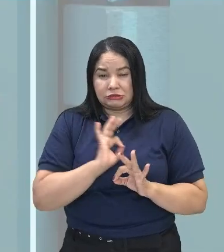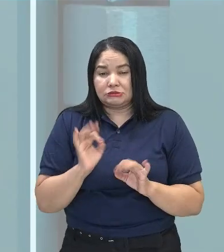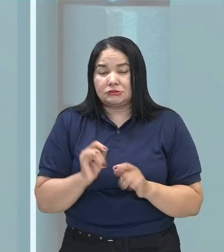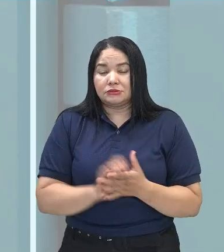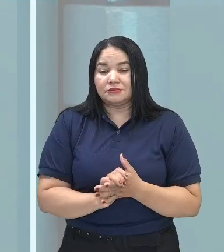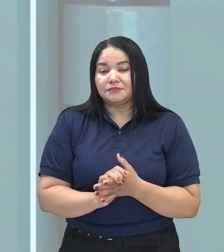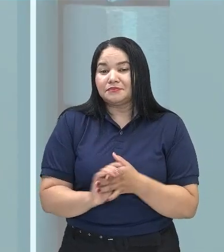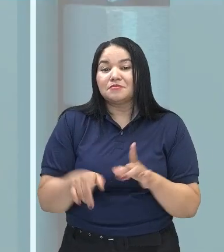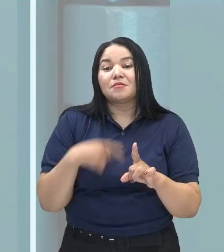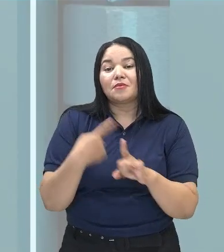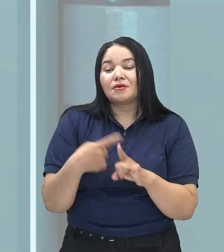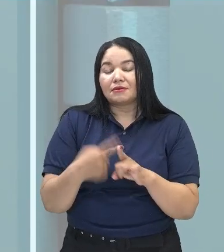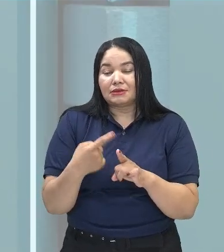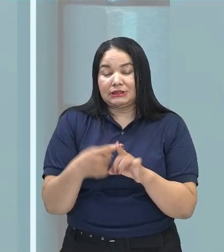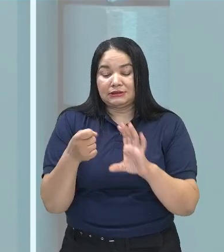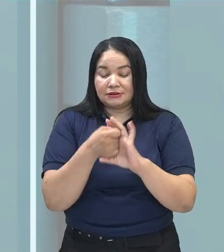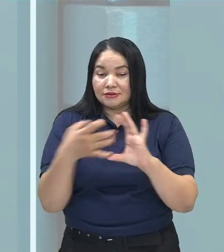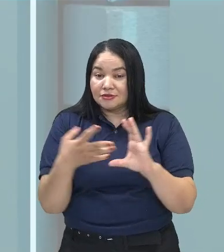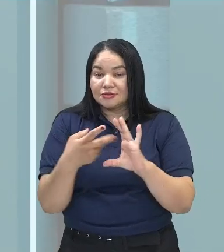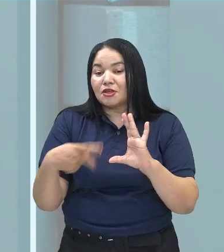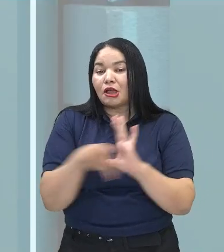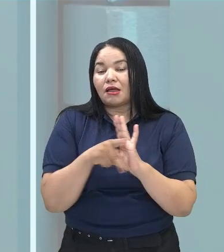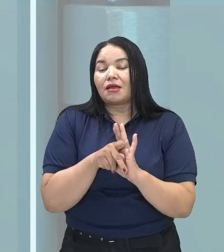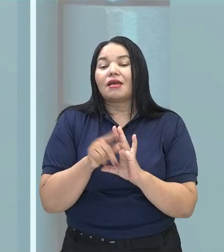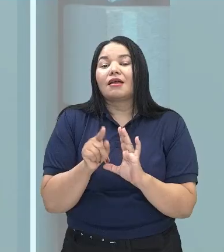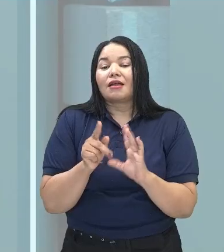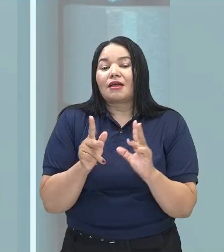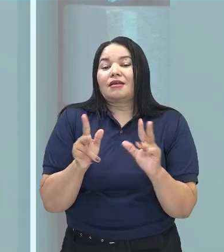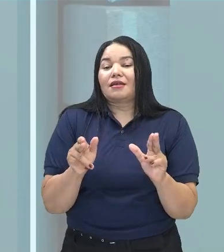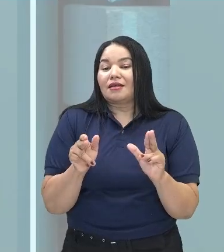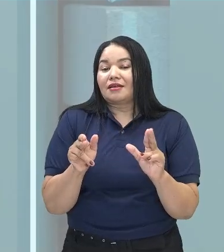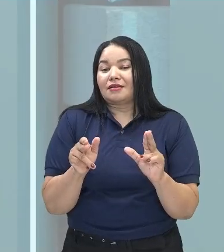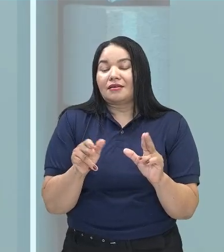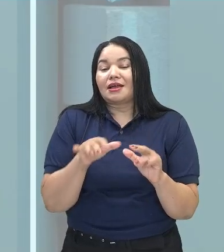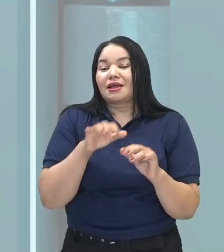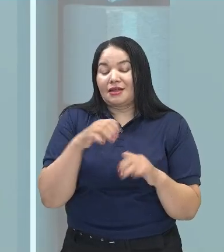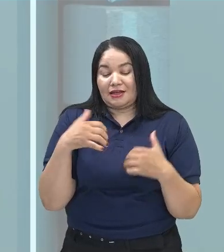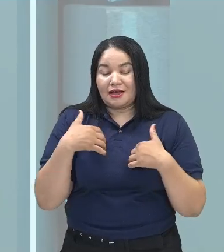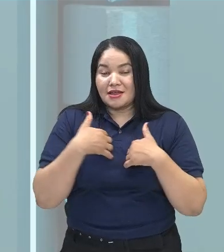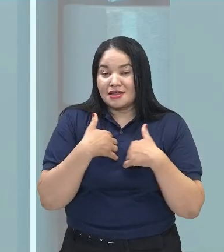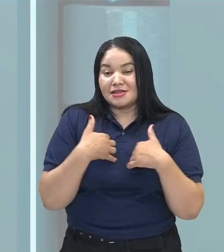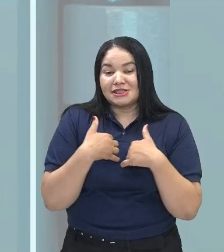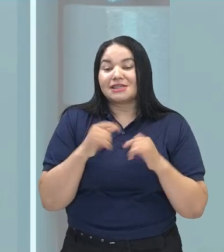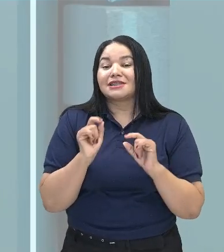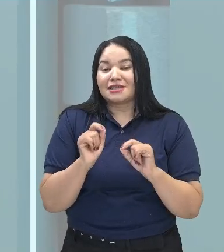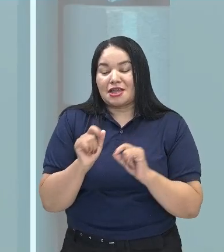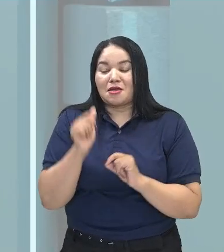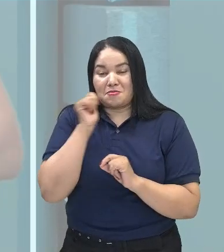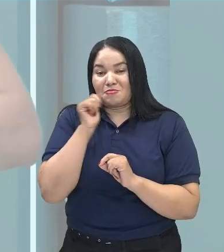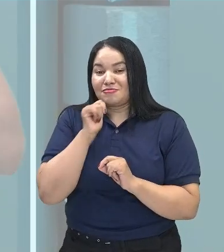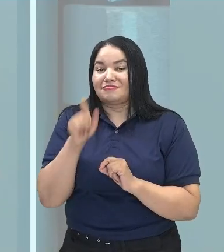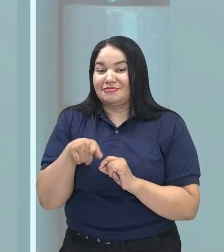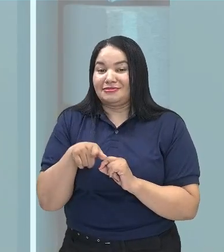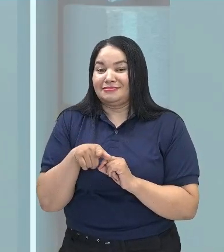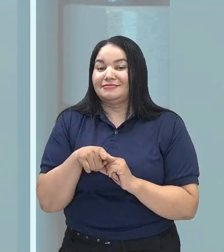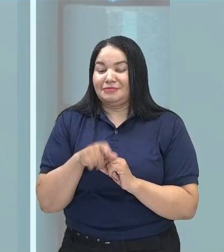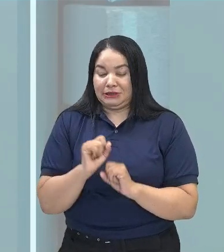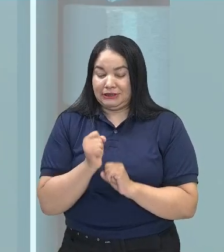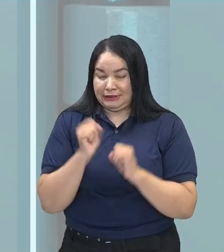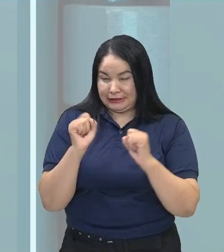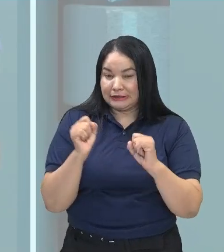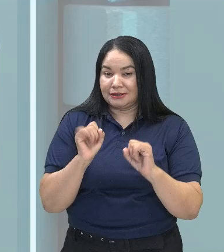é a característica comum entre a onça e a mulher? A valentia. Mas eu fiz essa